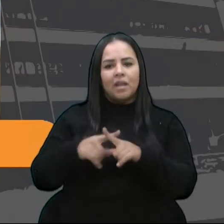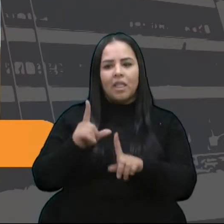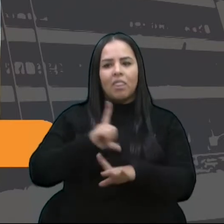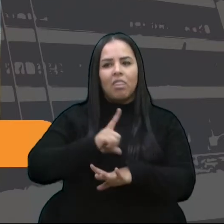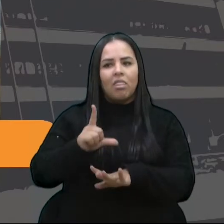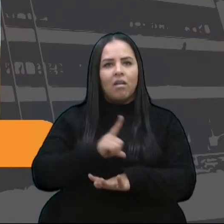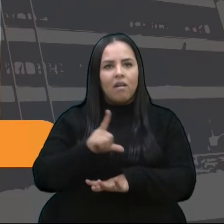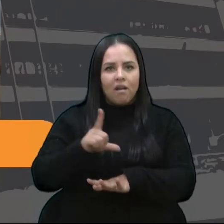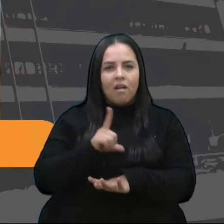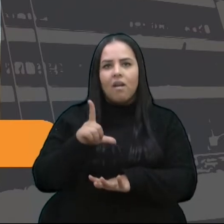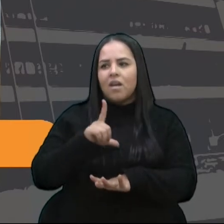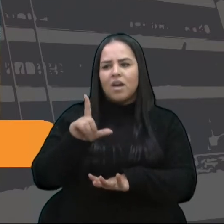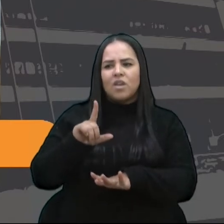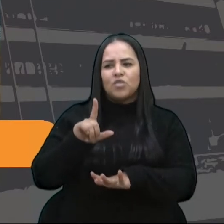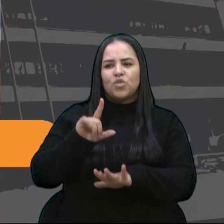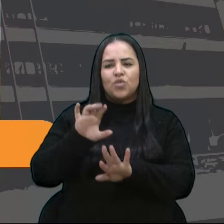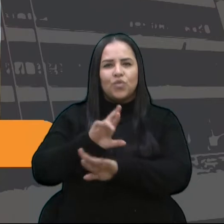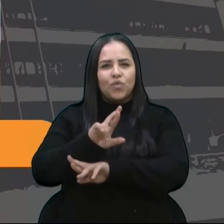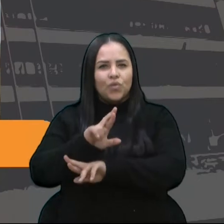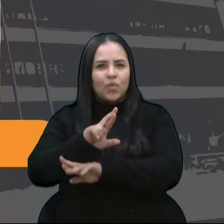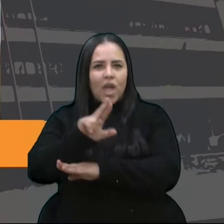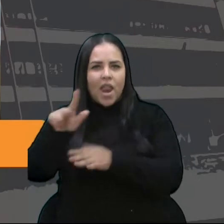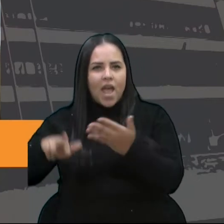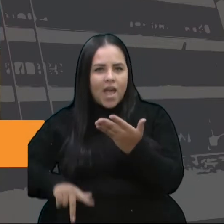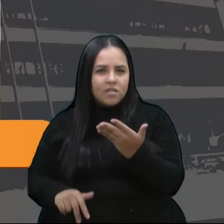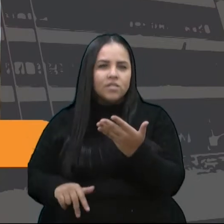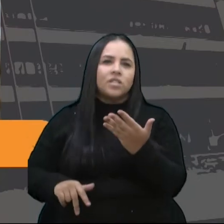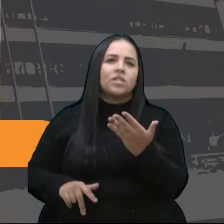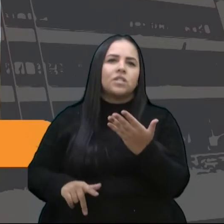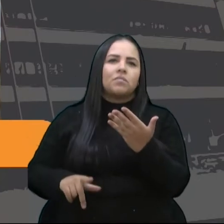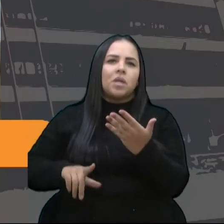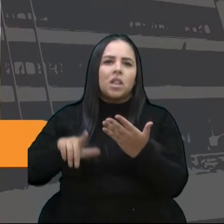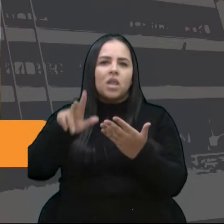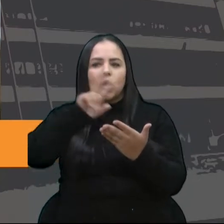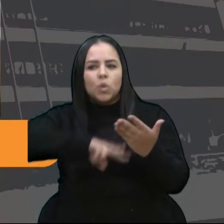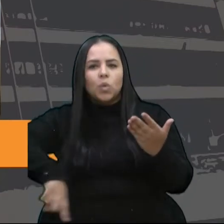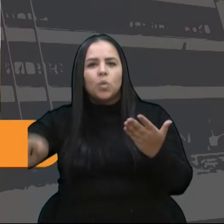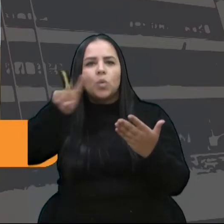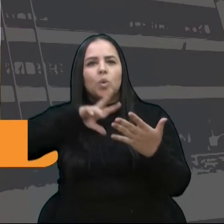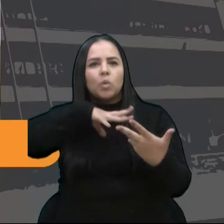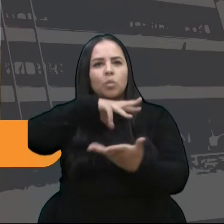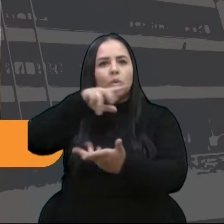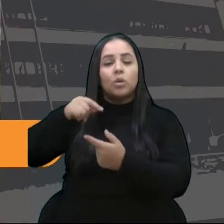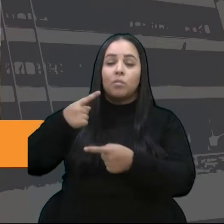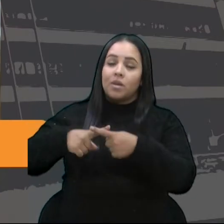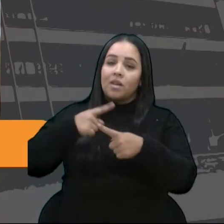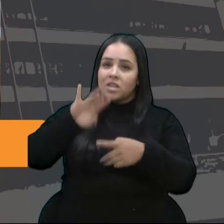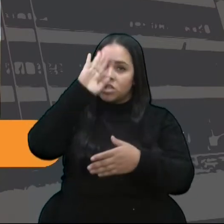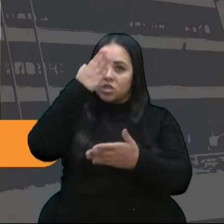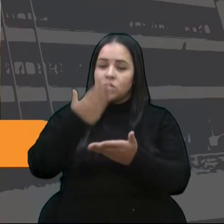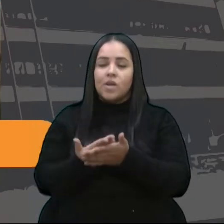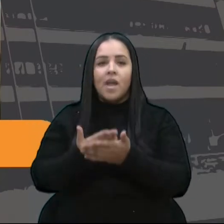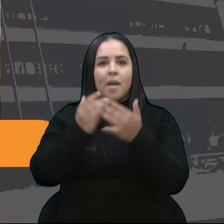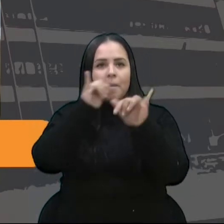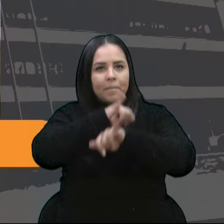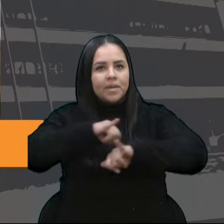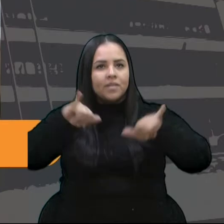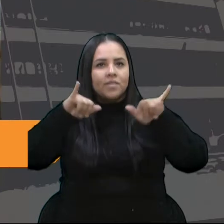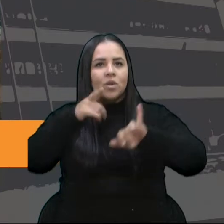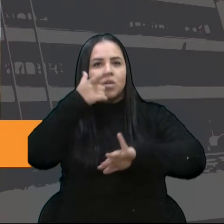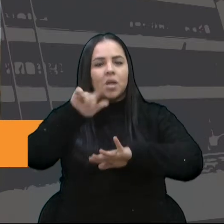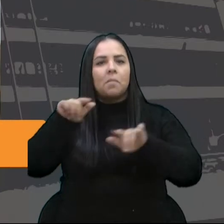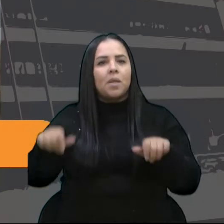ser fortalecidas, né? E acredito que a imprensa tanto melhor será, quanto melhor será